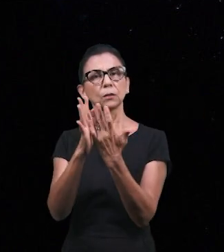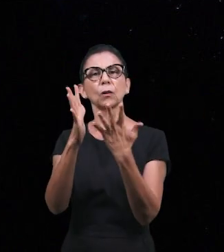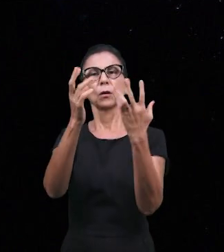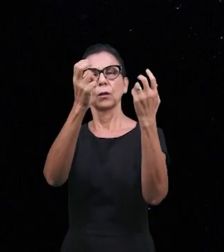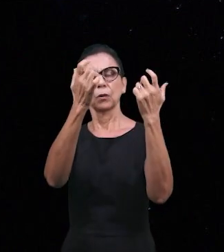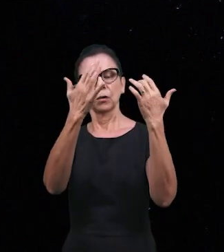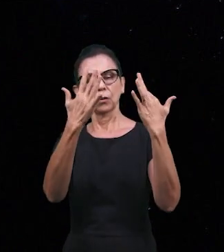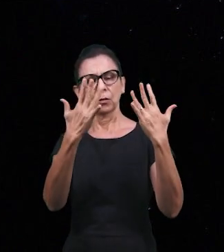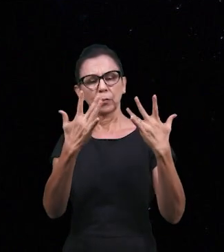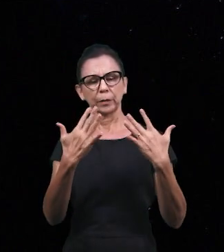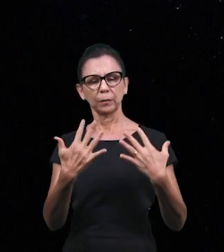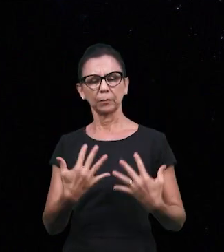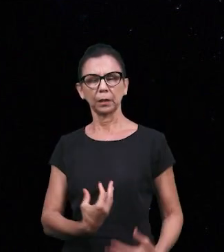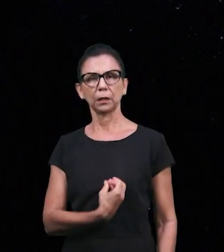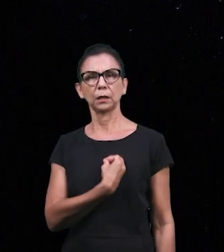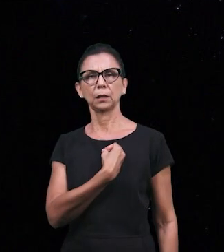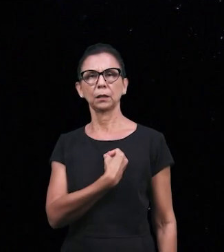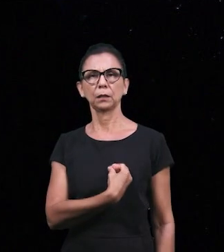sobre mim.